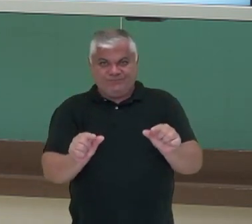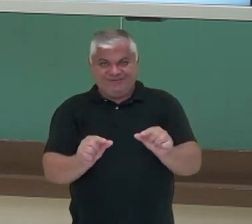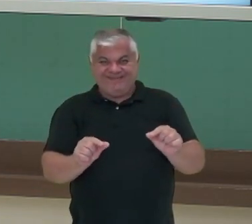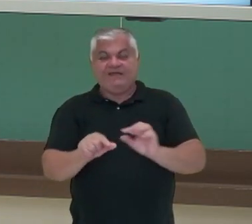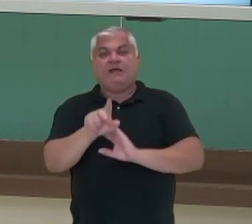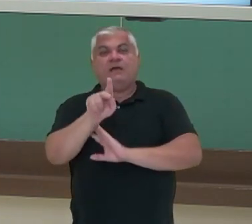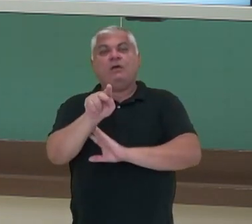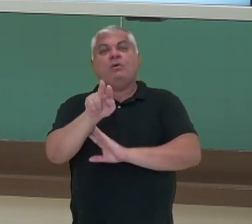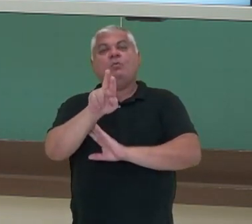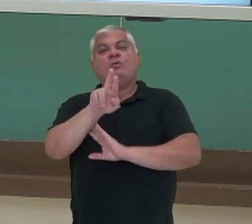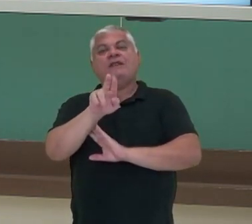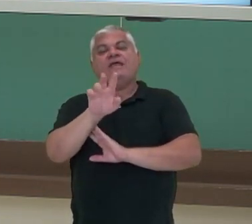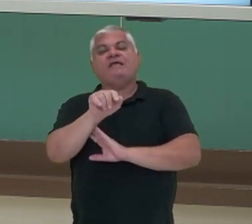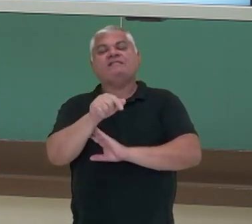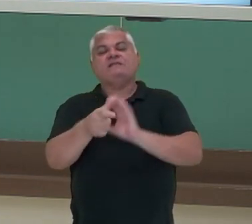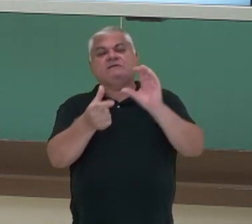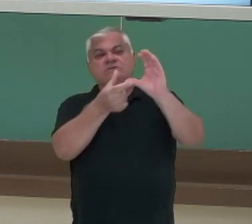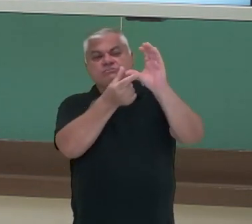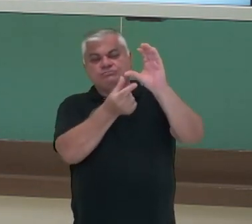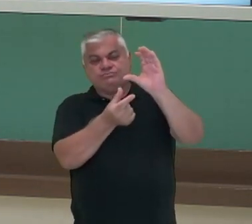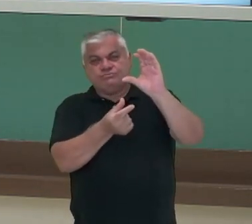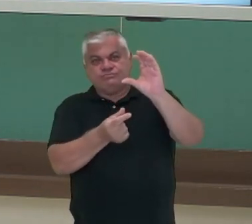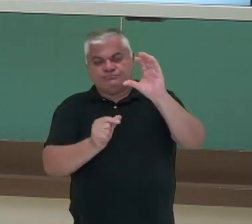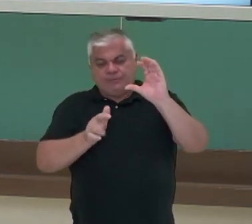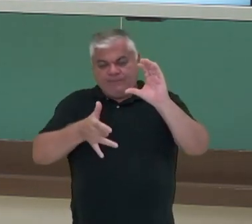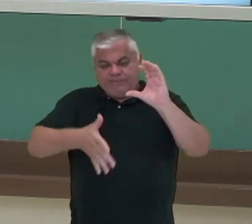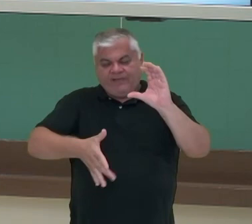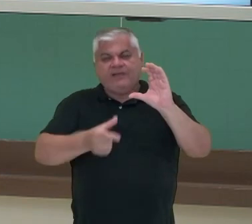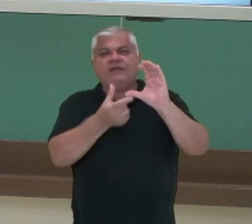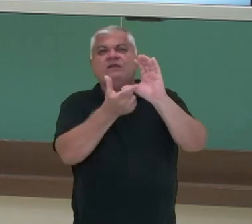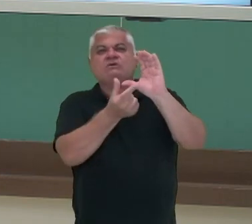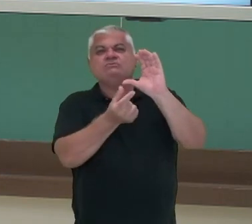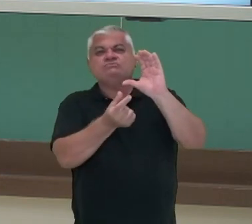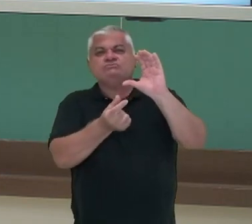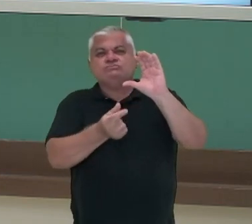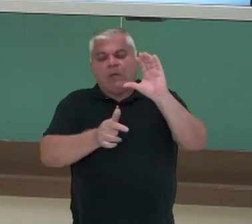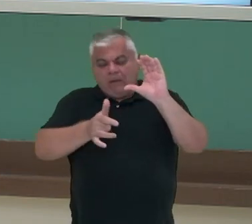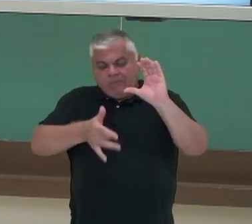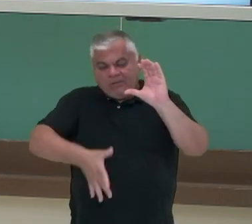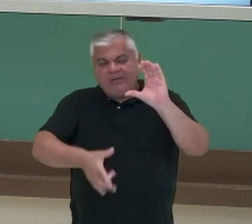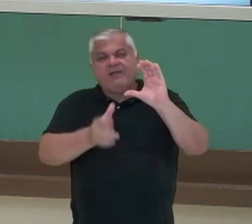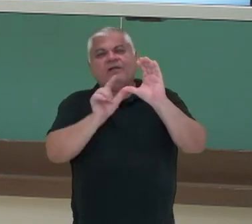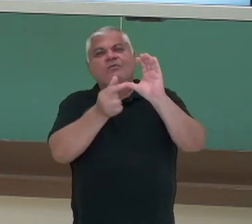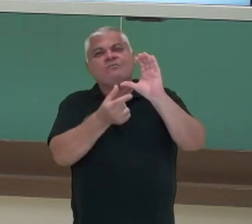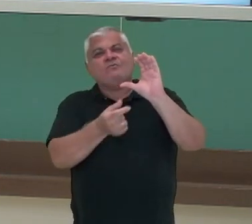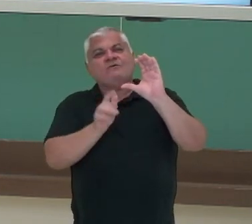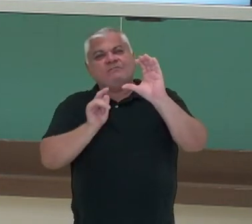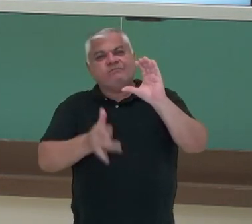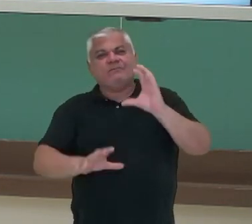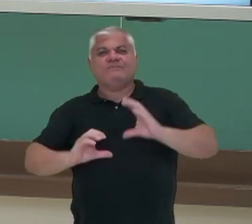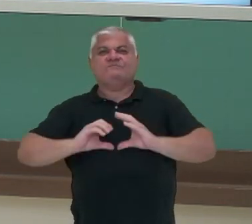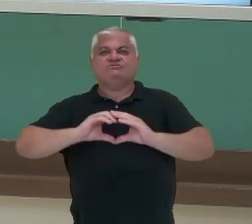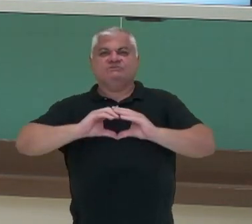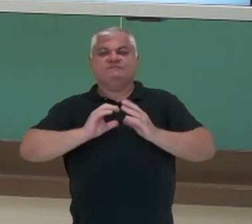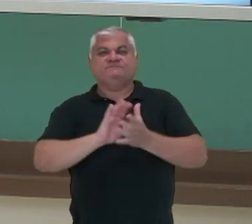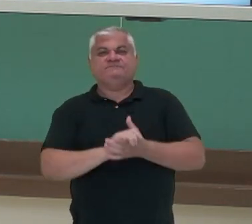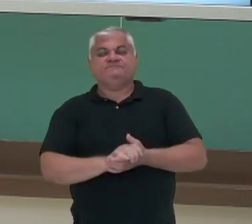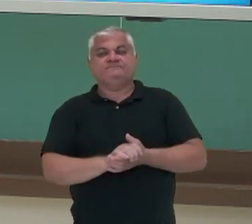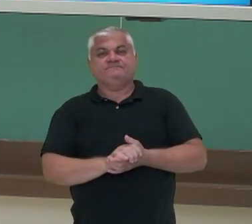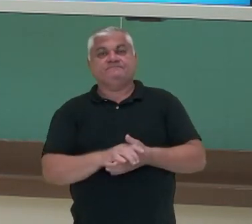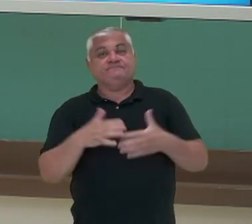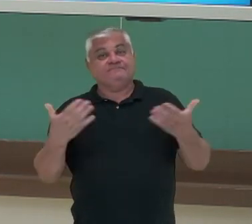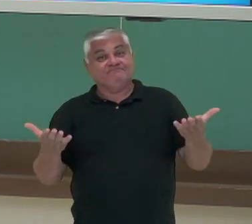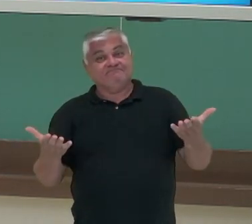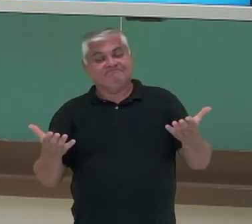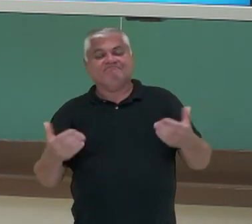que é responsável pela condução lá dos rins até chegar à bexiga.